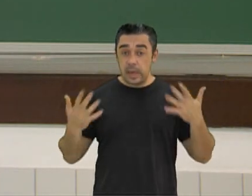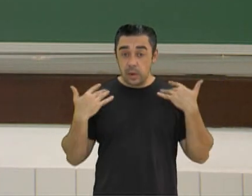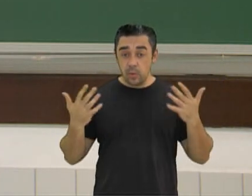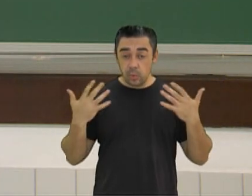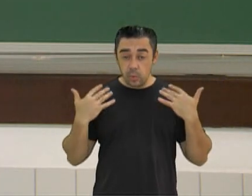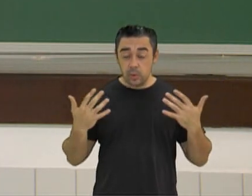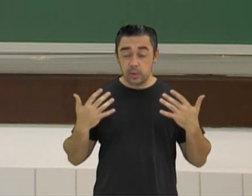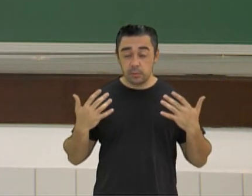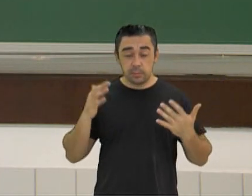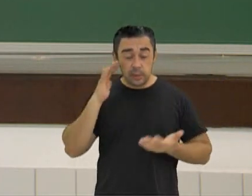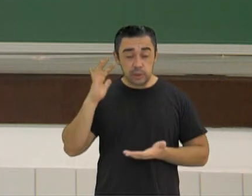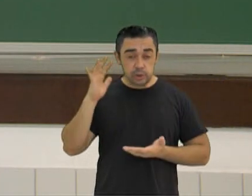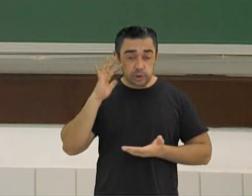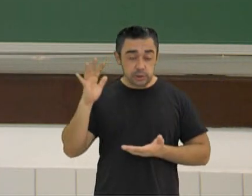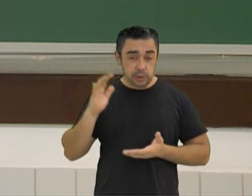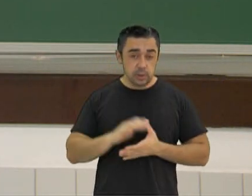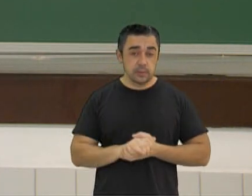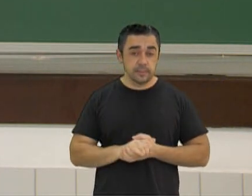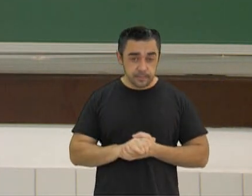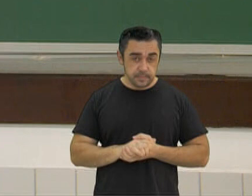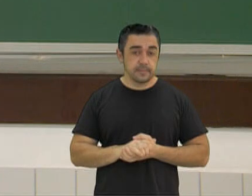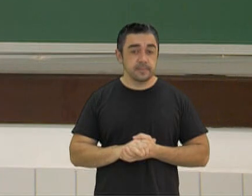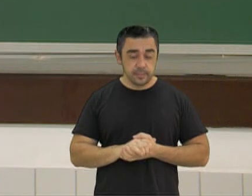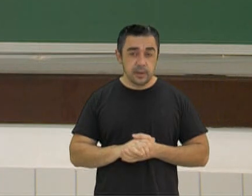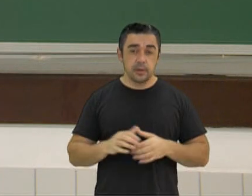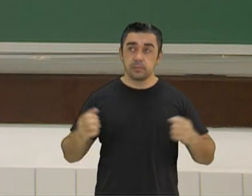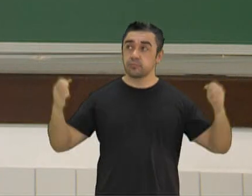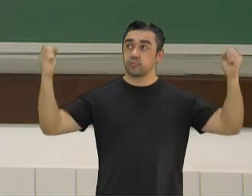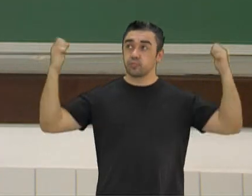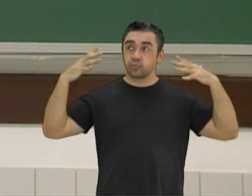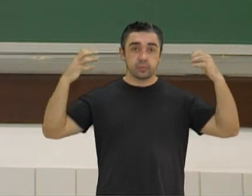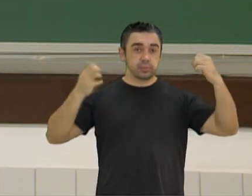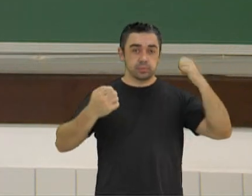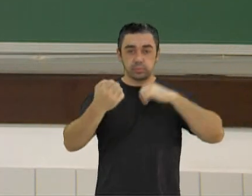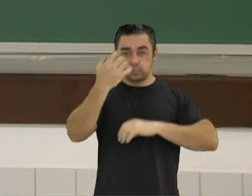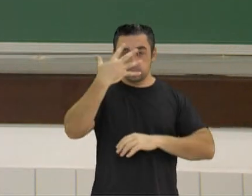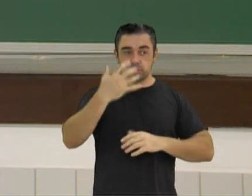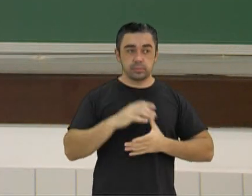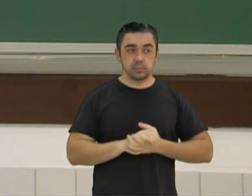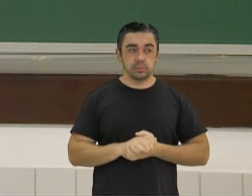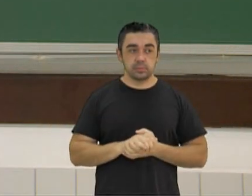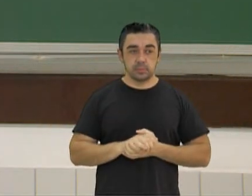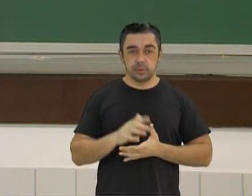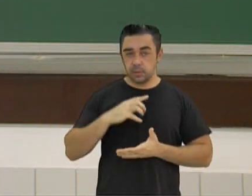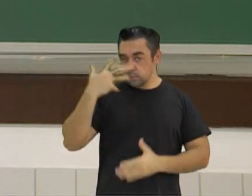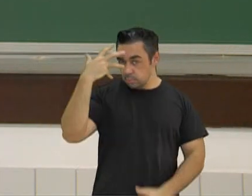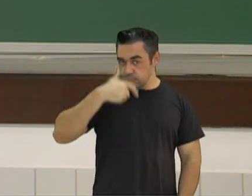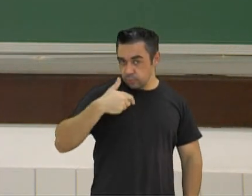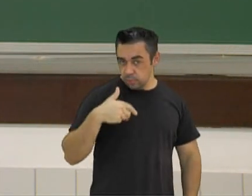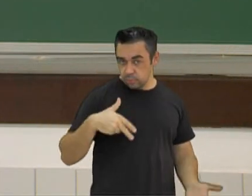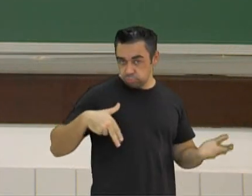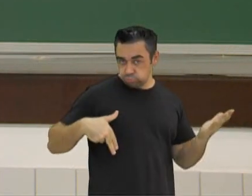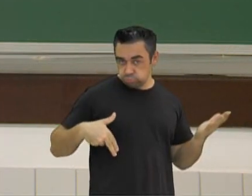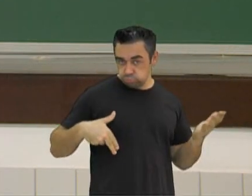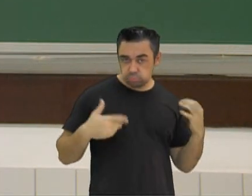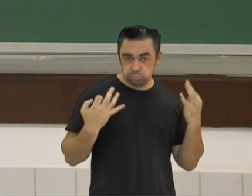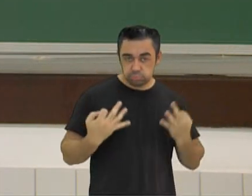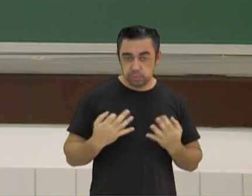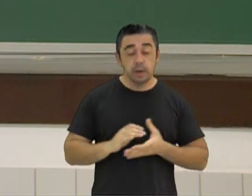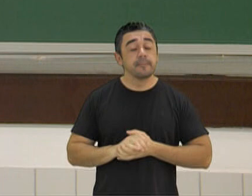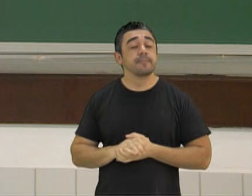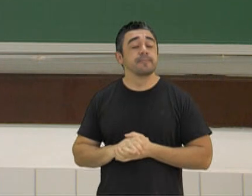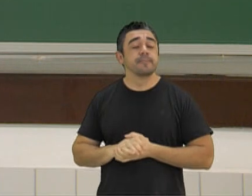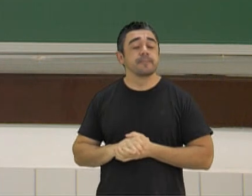velho. Aí tem toda a questão de iluminação, né? Porque tem que, ó, travar na beleza o negócio, né? Aí,